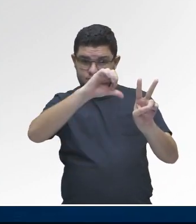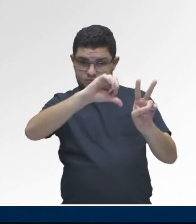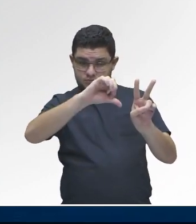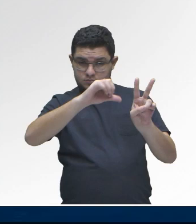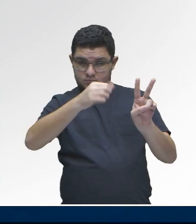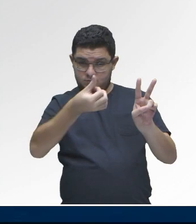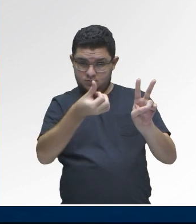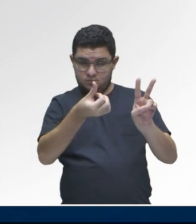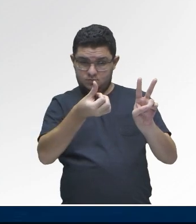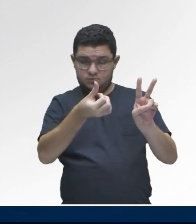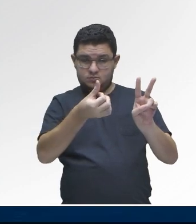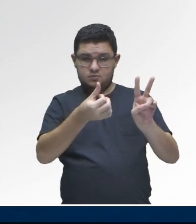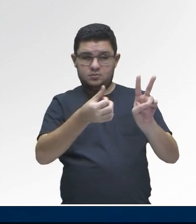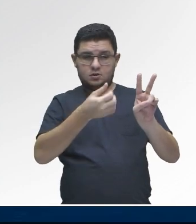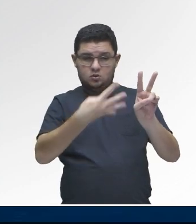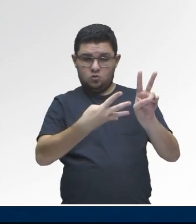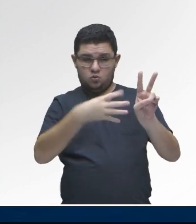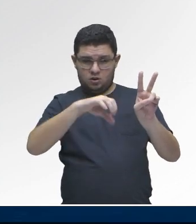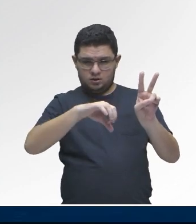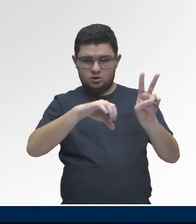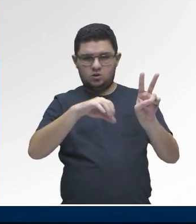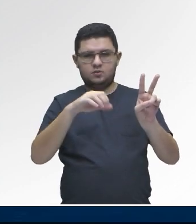por 49, vai dar 4.